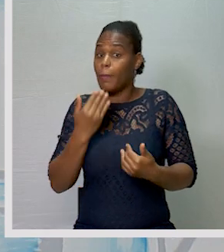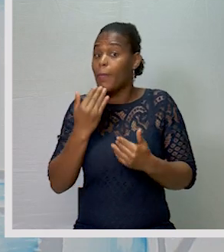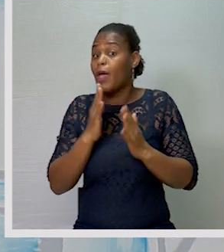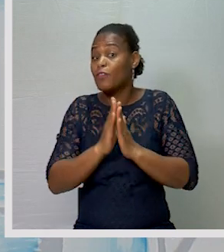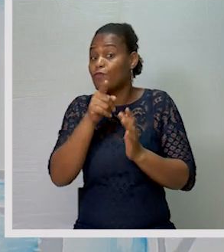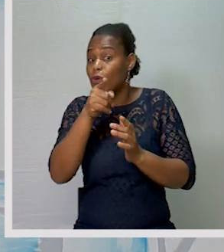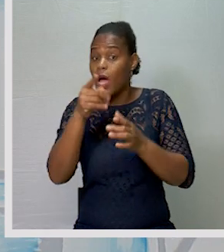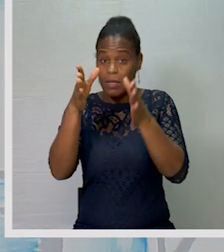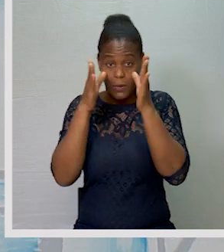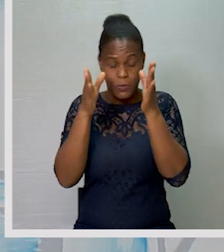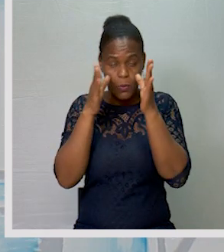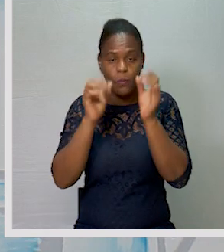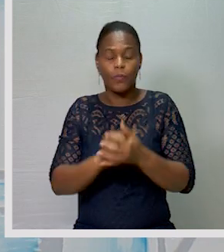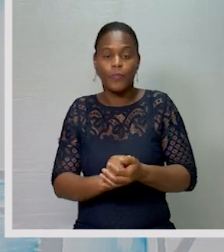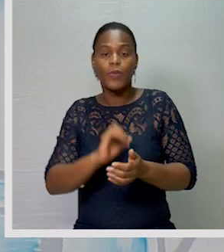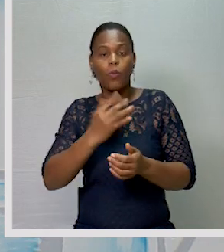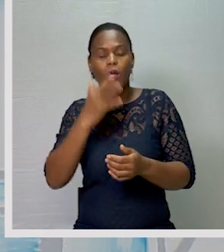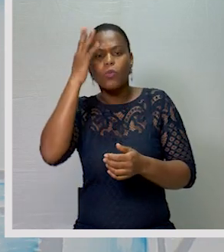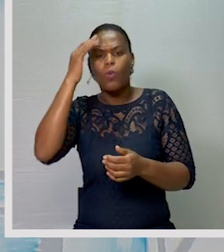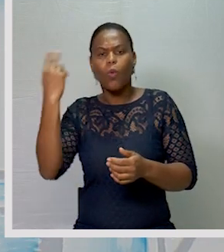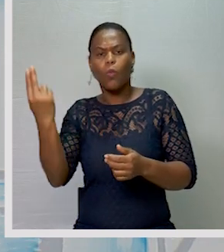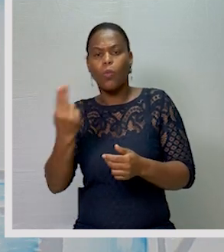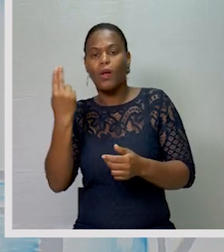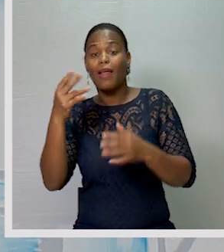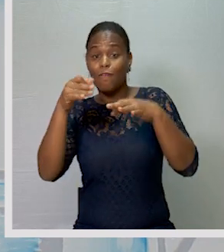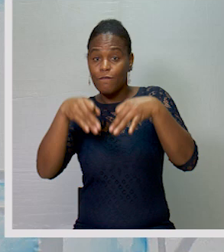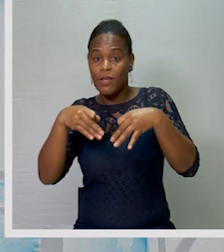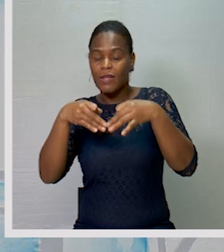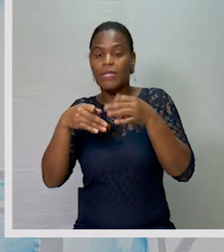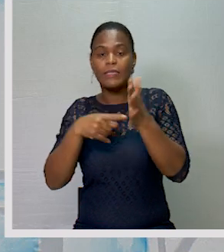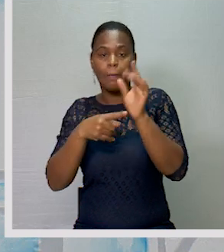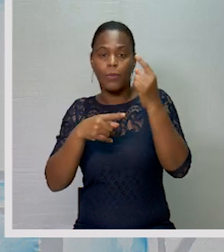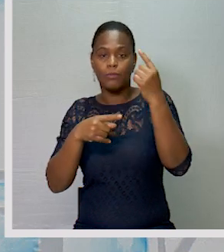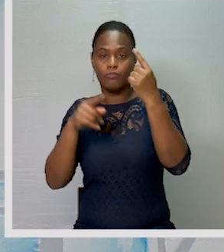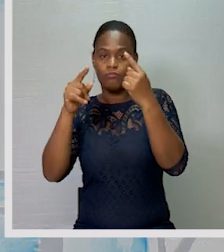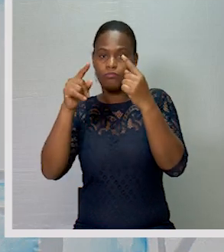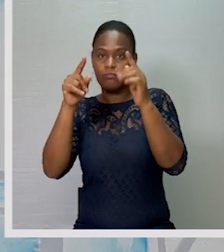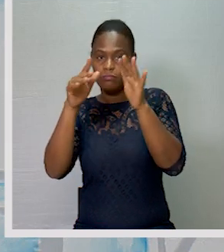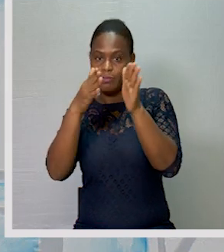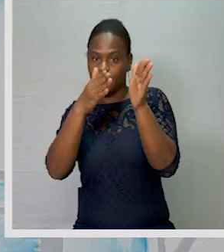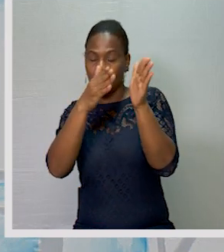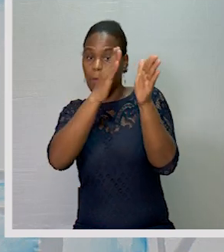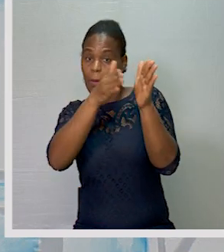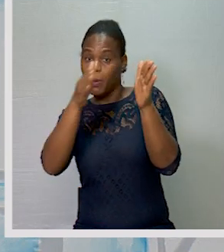muita atenção. Quando os algarismos das unidades terminem em